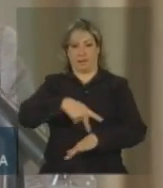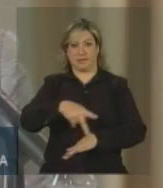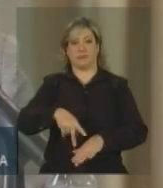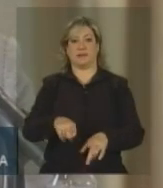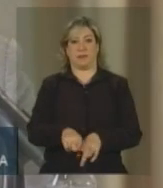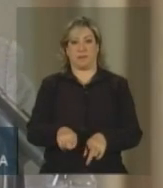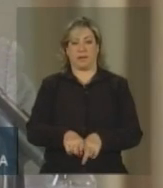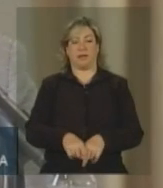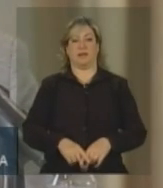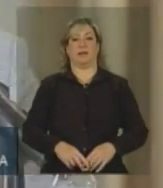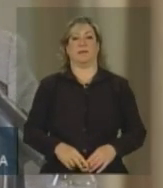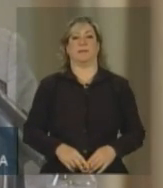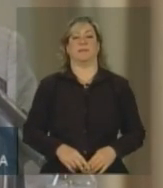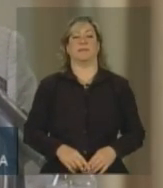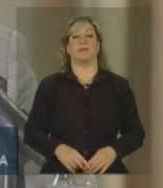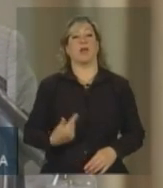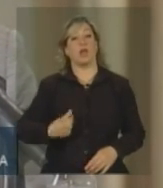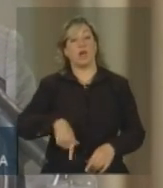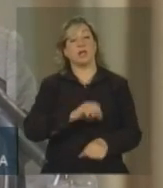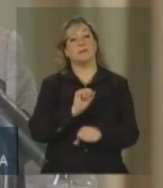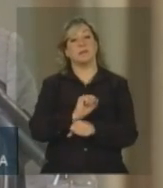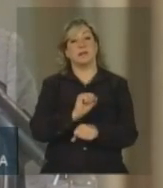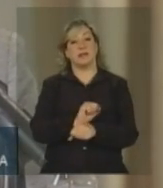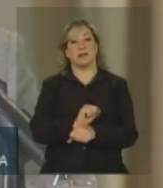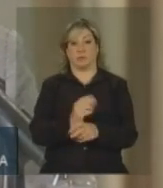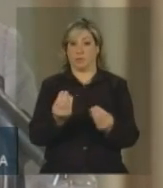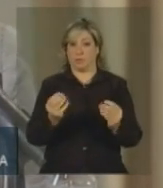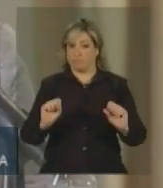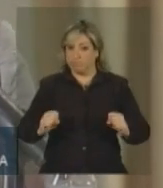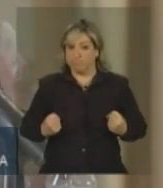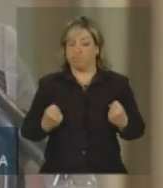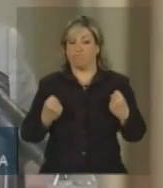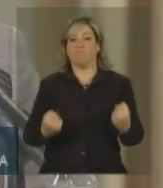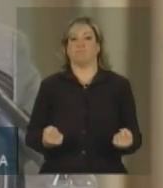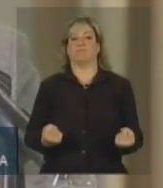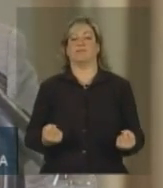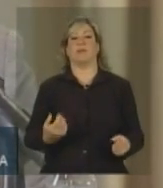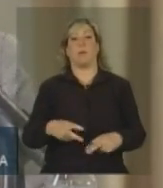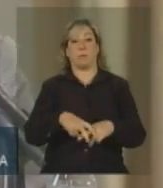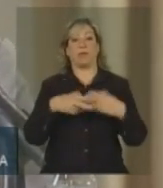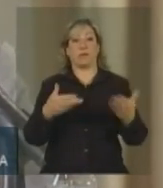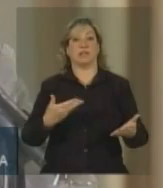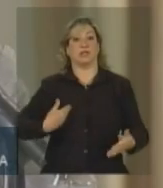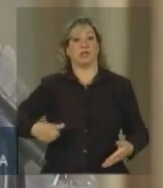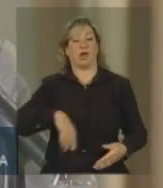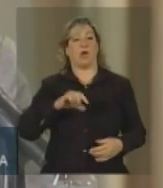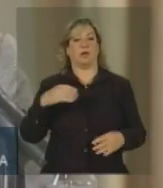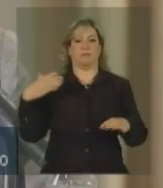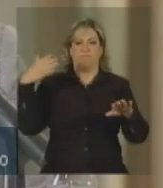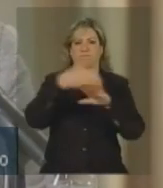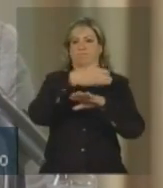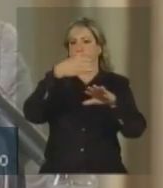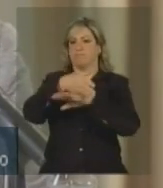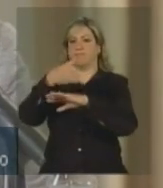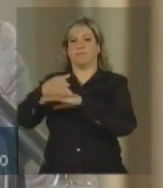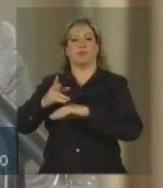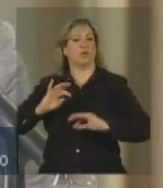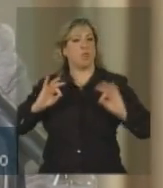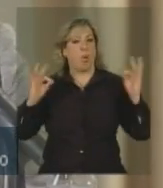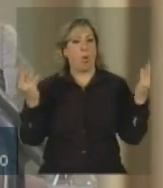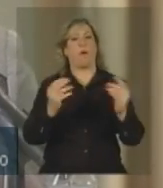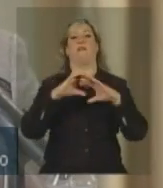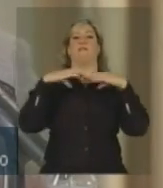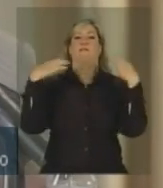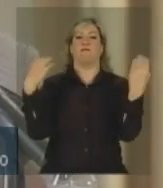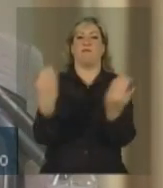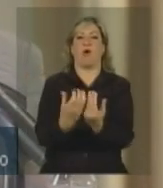E esperamos, com muito empenho, e por isso estamos participando de todos os fóruns